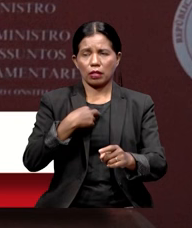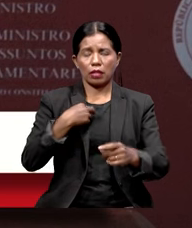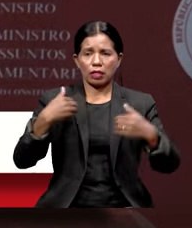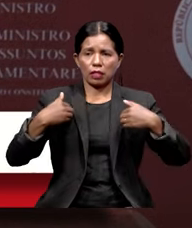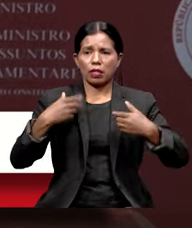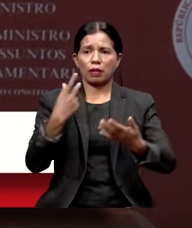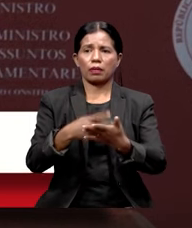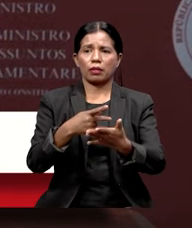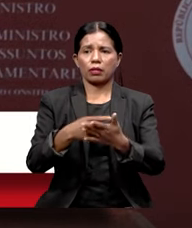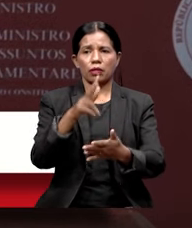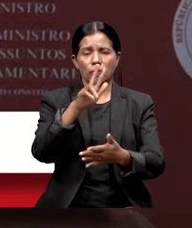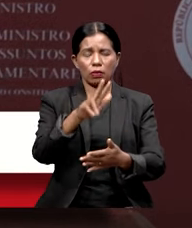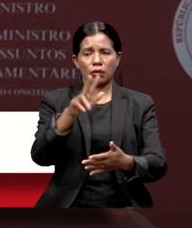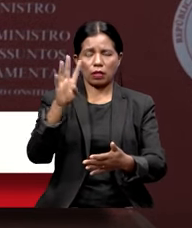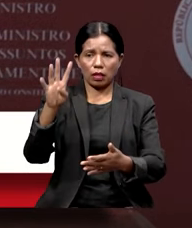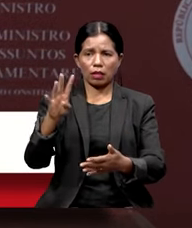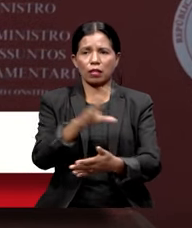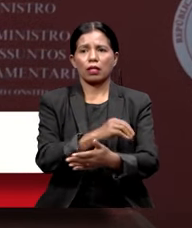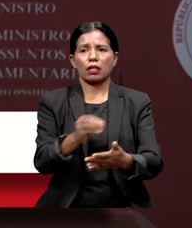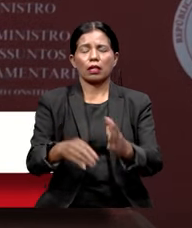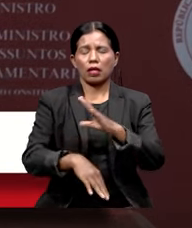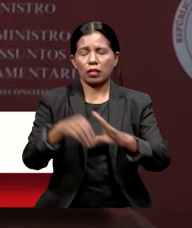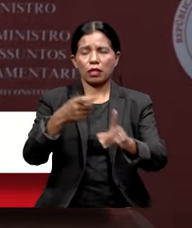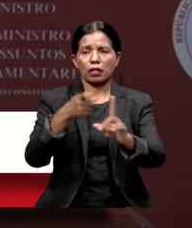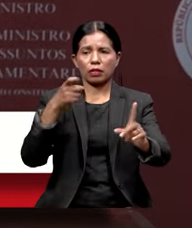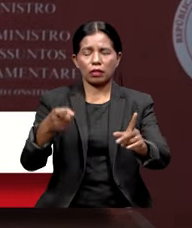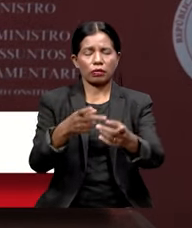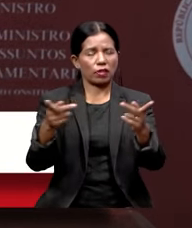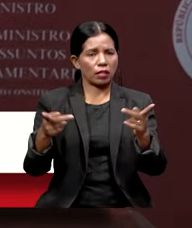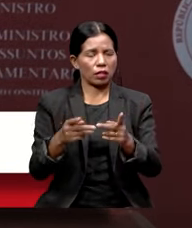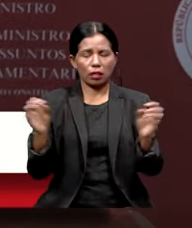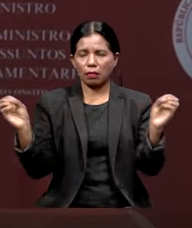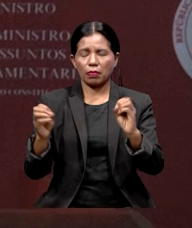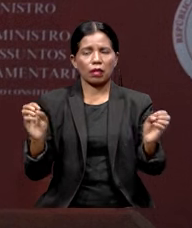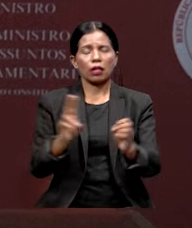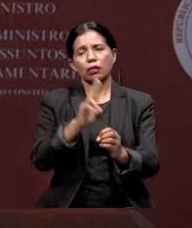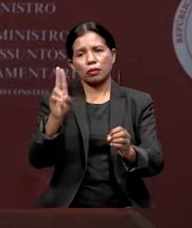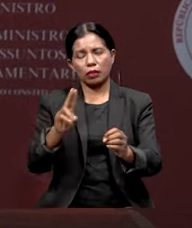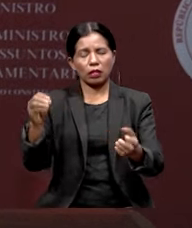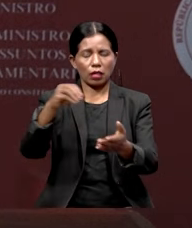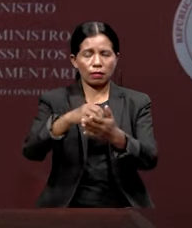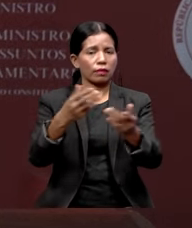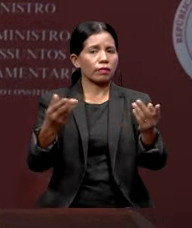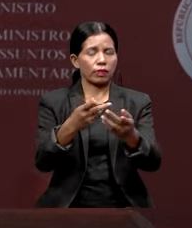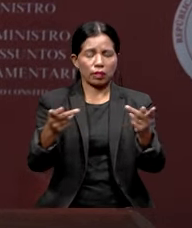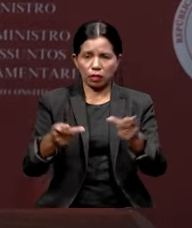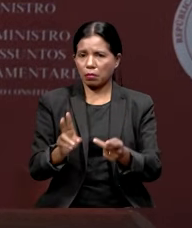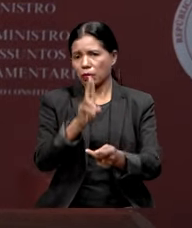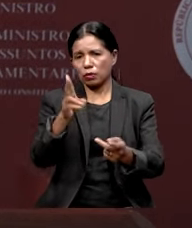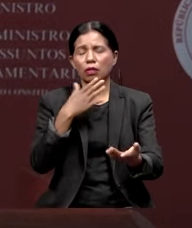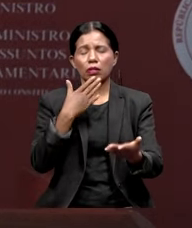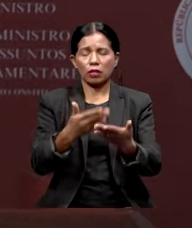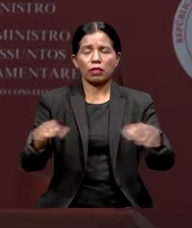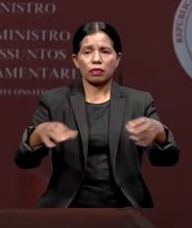proposta tolo hatida, ne be hasai husi setor ne be la produtivo, tau fali ba setor produtivo. Então ia proposta